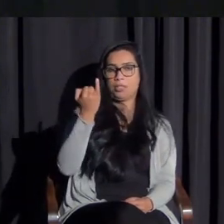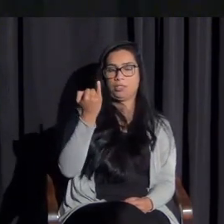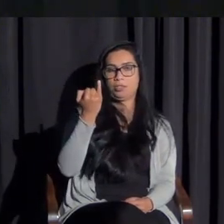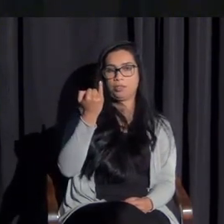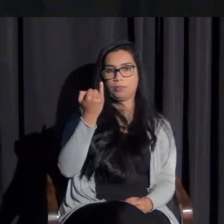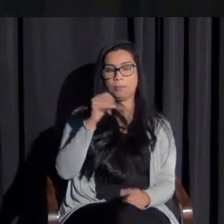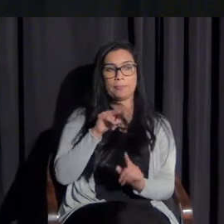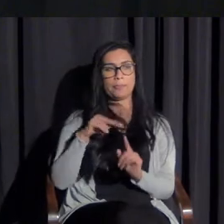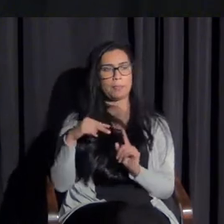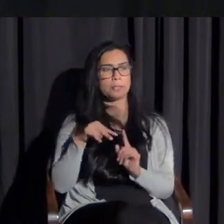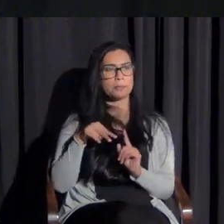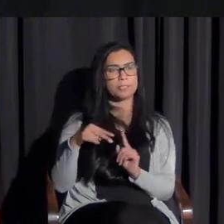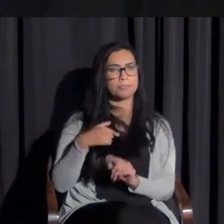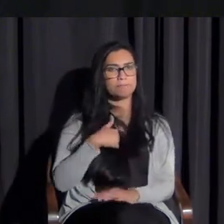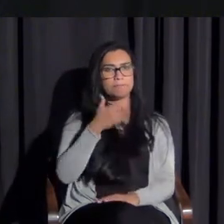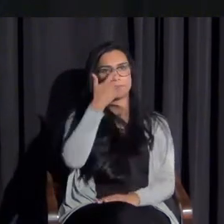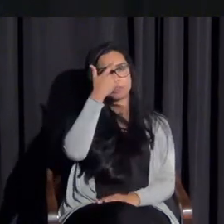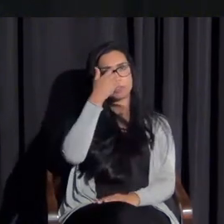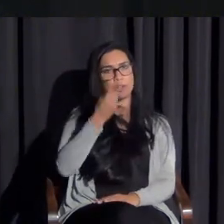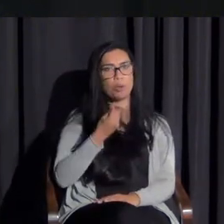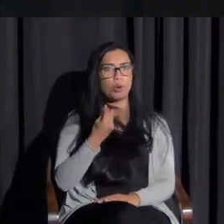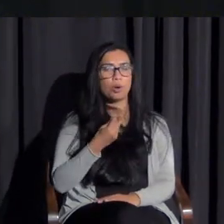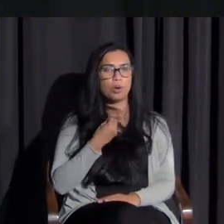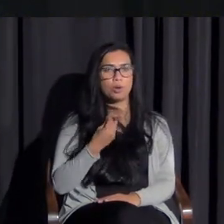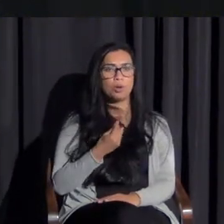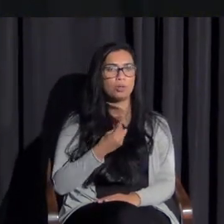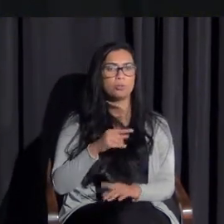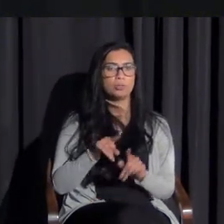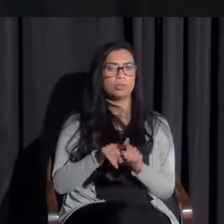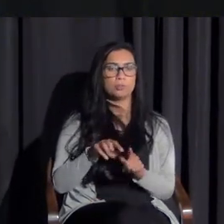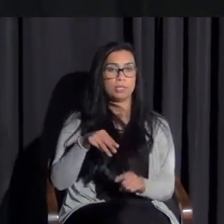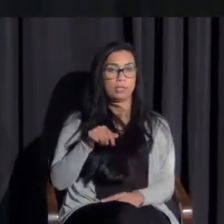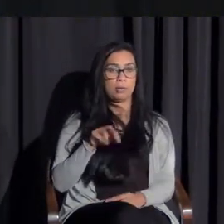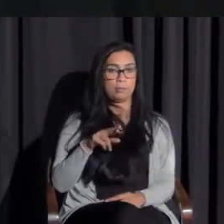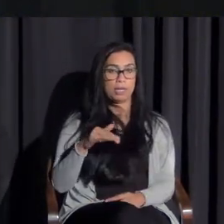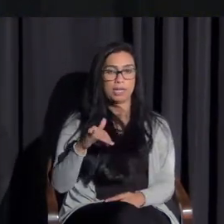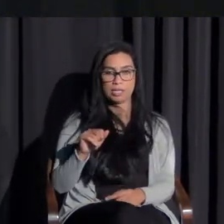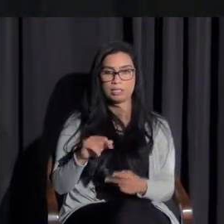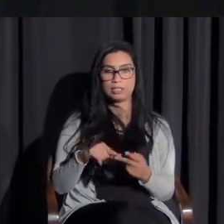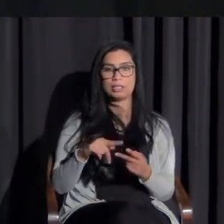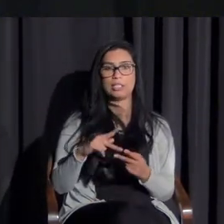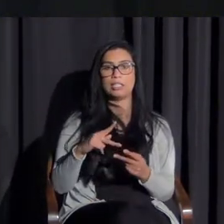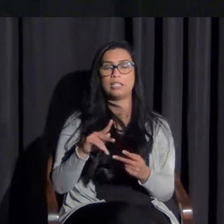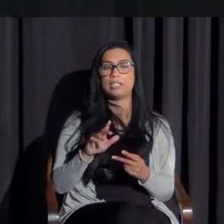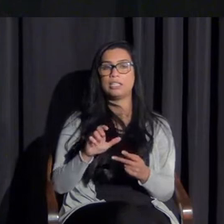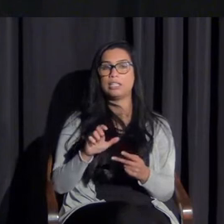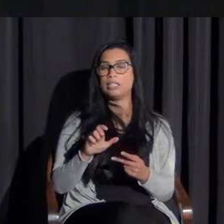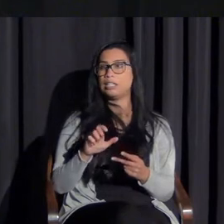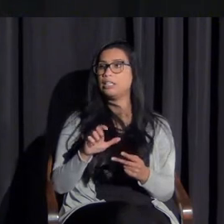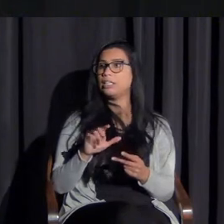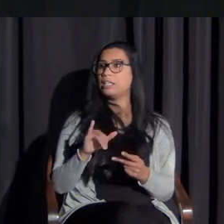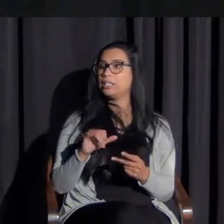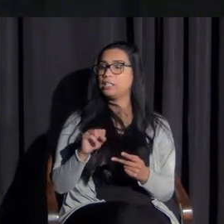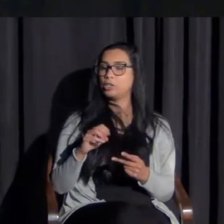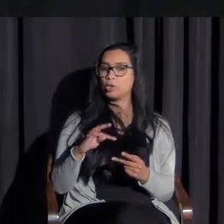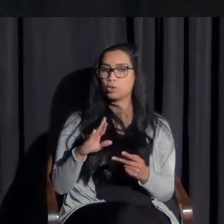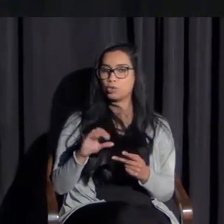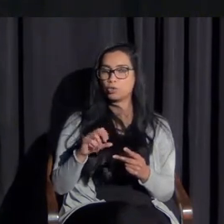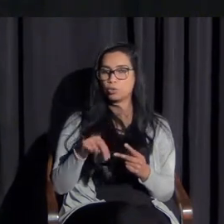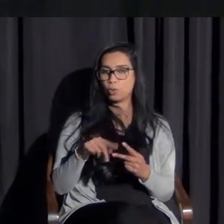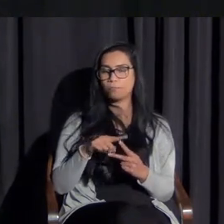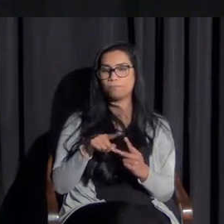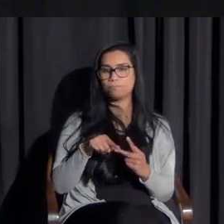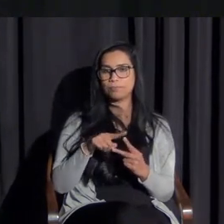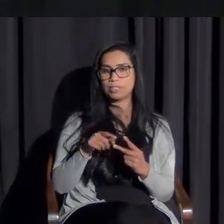aí, nessa perspectiva, eu acho que, através das falas também de Márcia Gobbi, de Clariston, eu fico aqui pensando o quanto que é importante a gente,